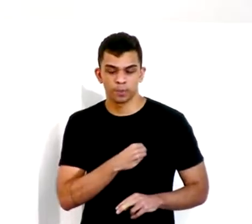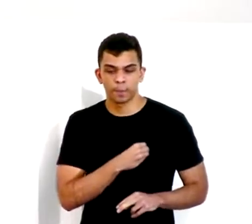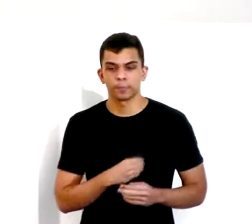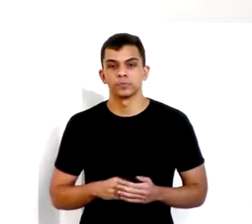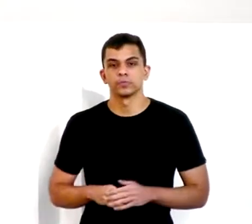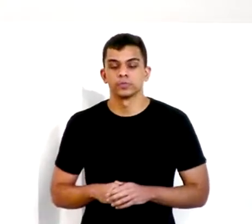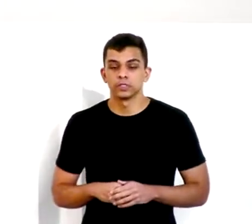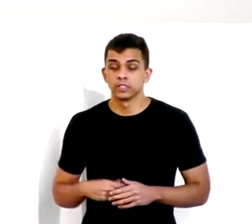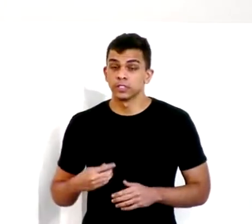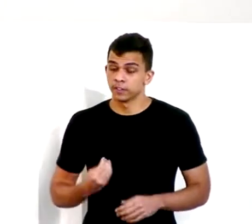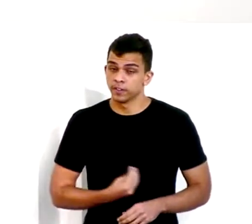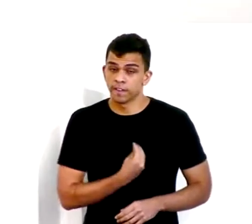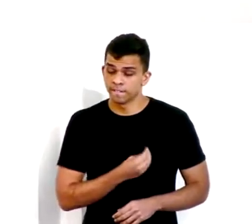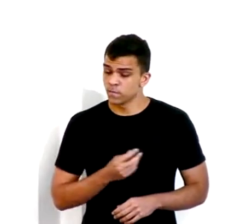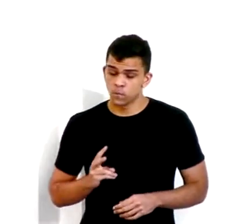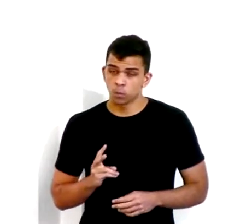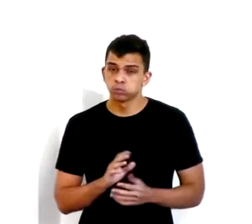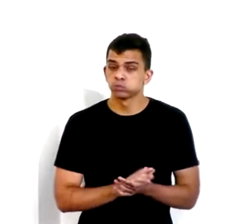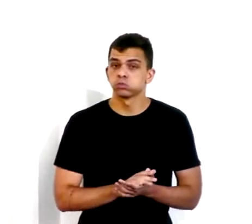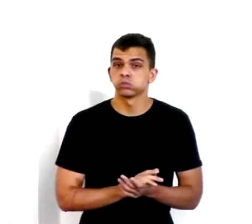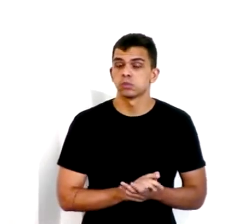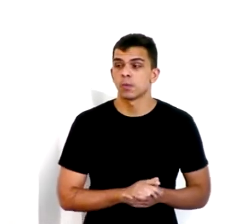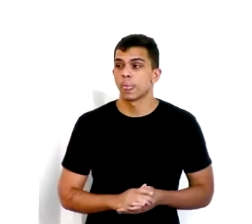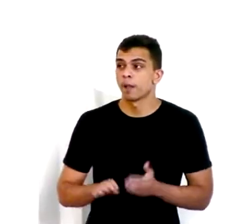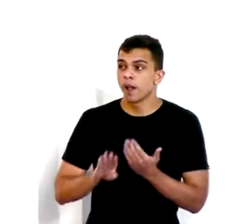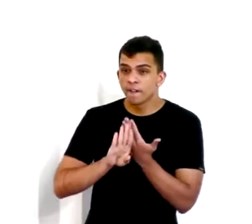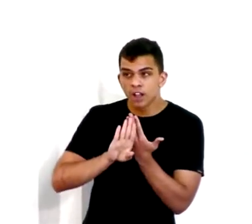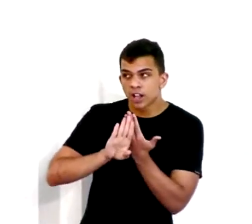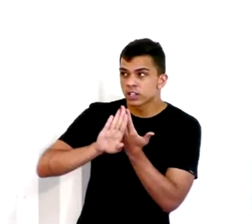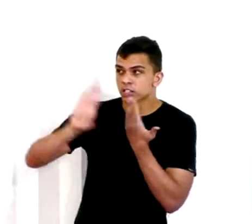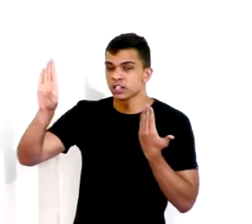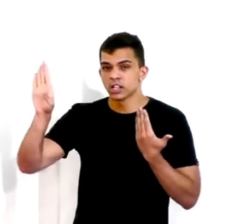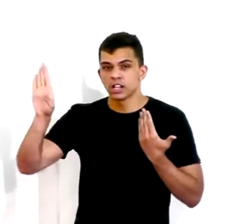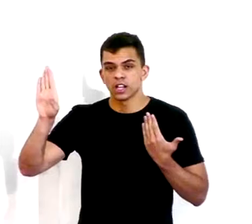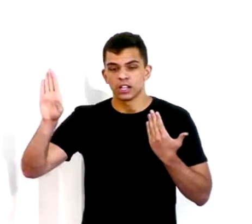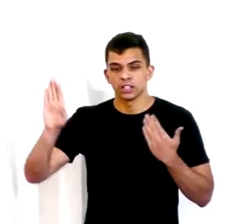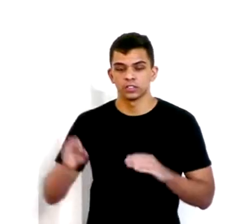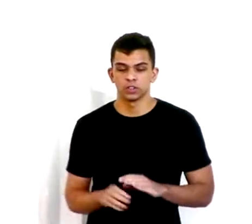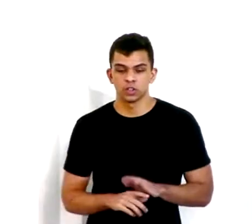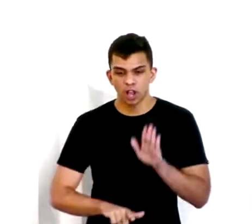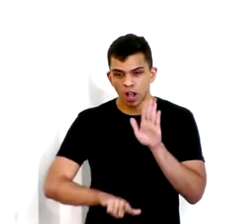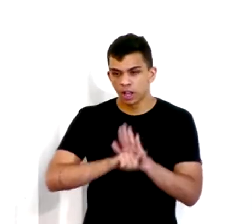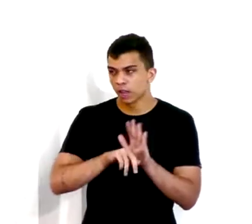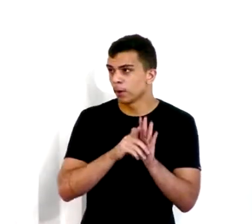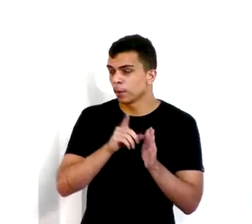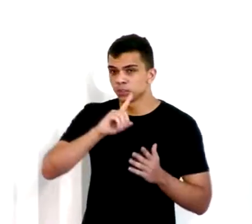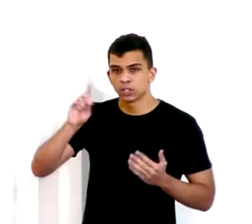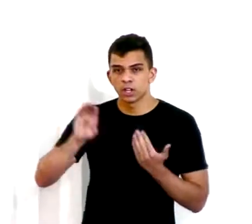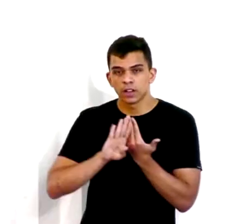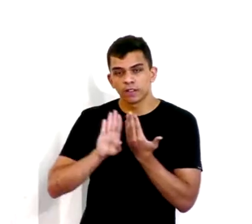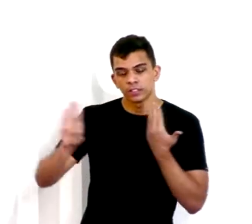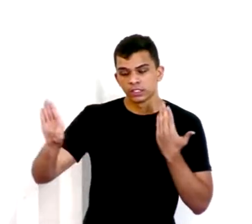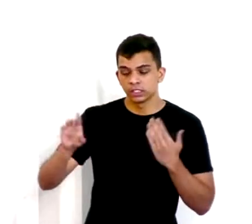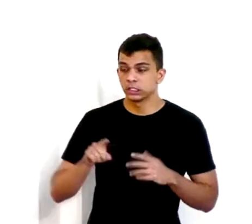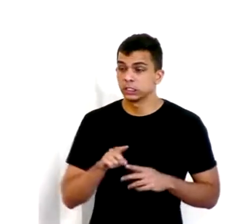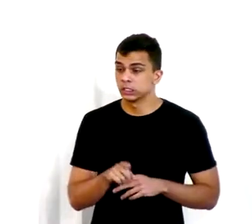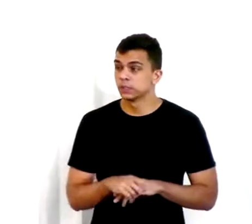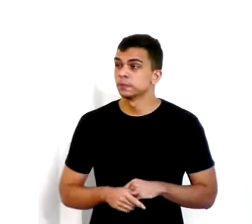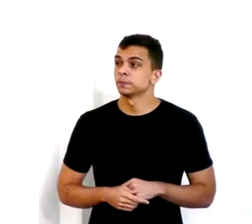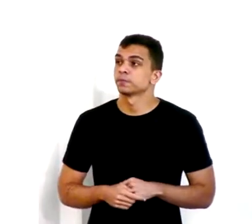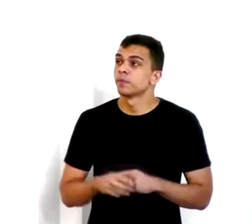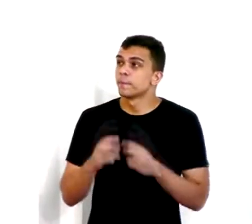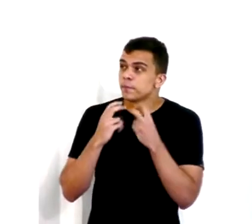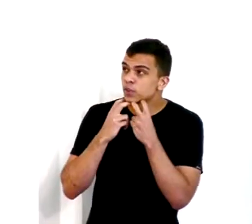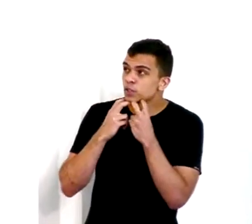tempo afastado da lei de Deus. E ele está lamentando, ele está buscando e recorrendo à